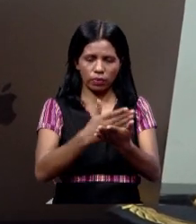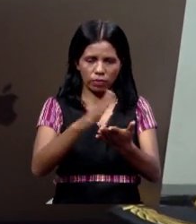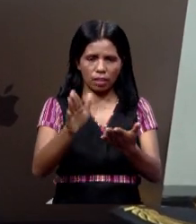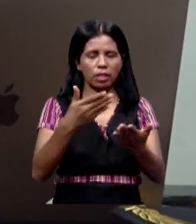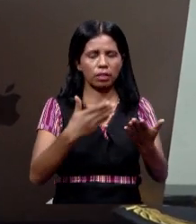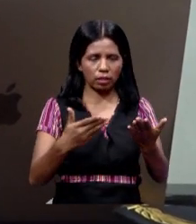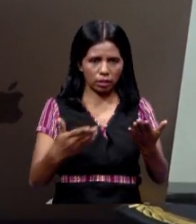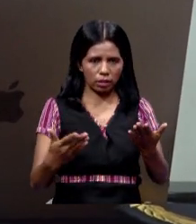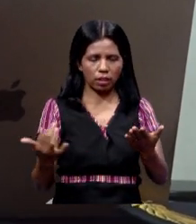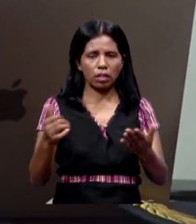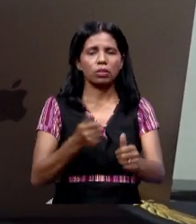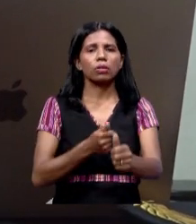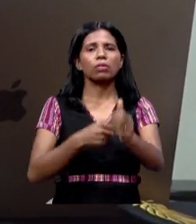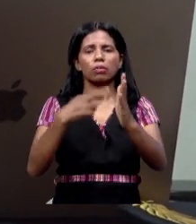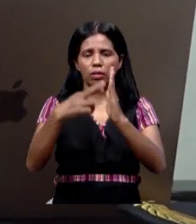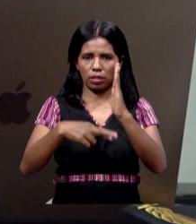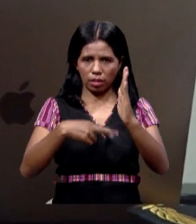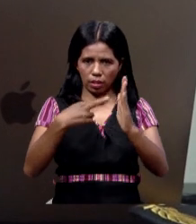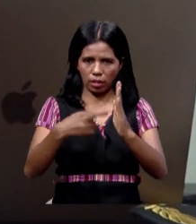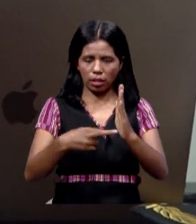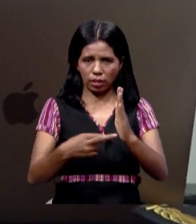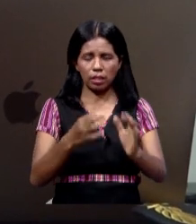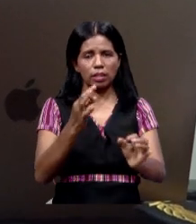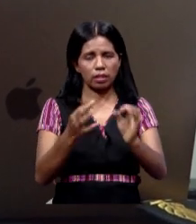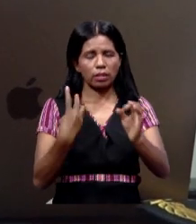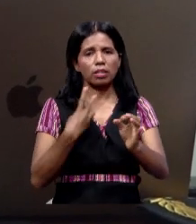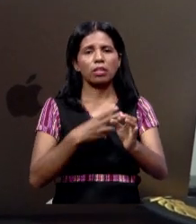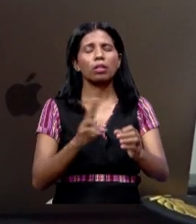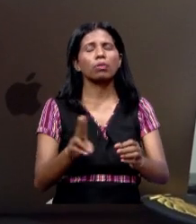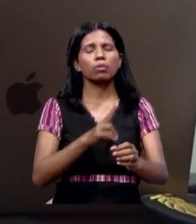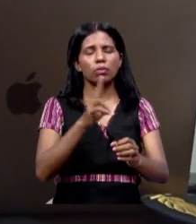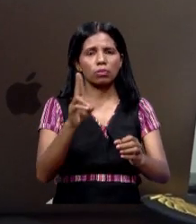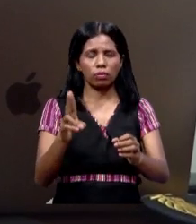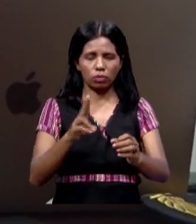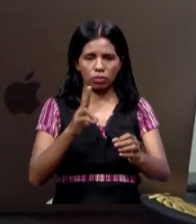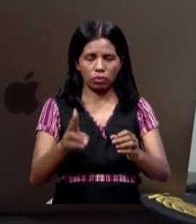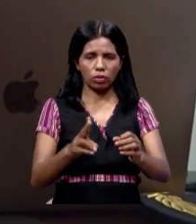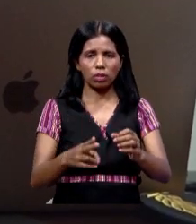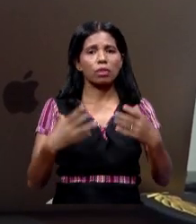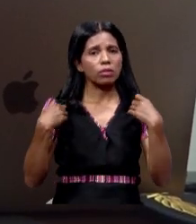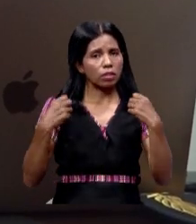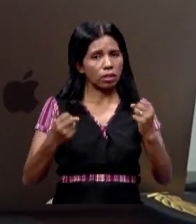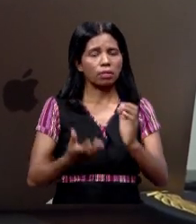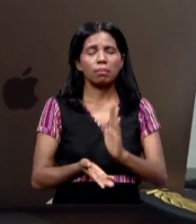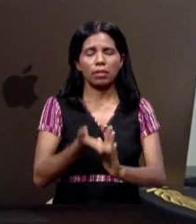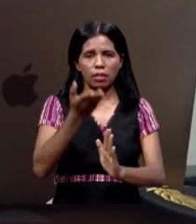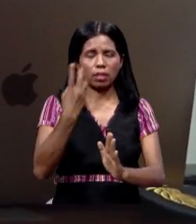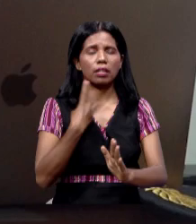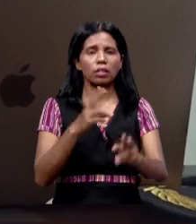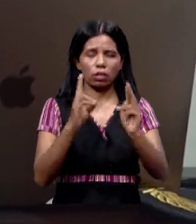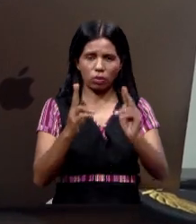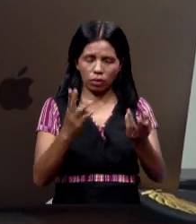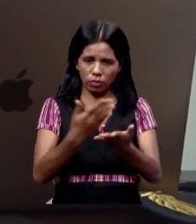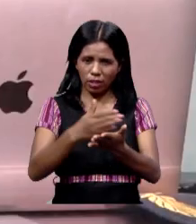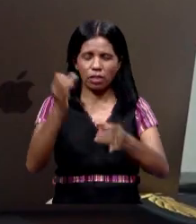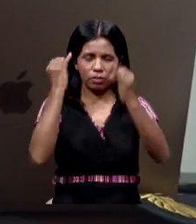atu cumpri regras. Antes ita usa força nebe maka aslio. Tamane ita koko halo aproxima sa depois